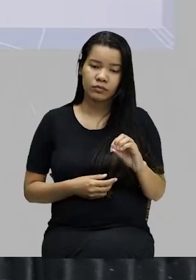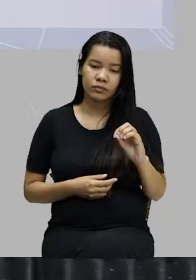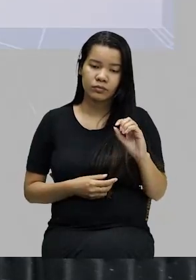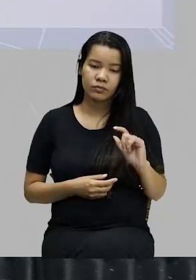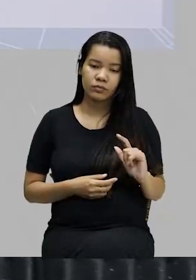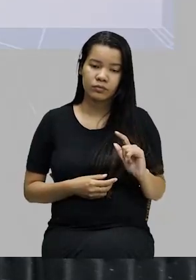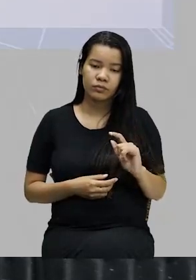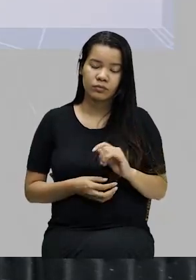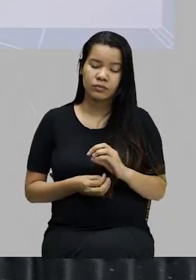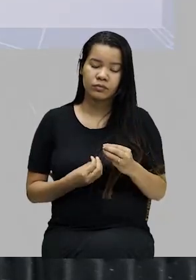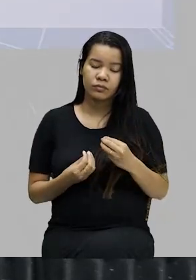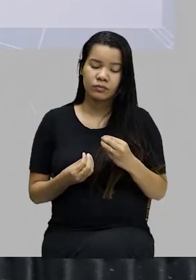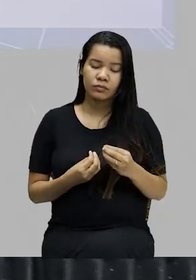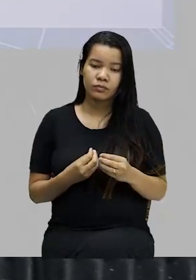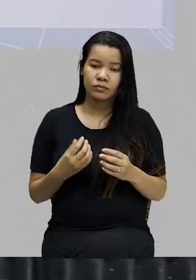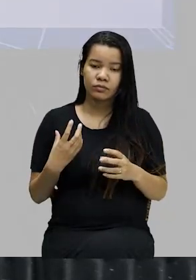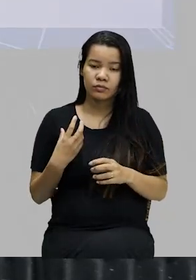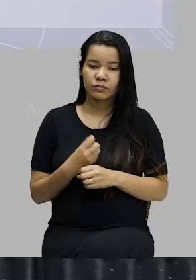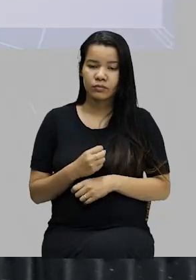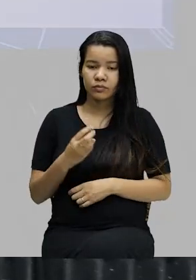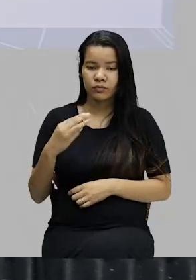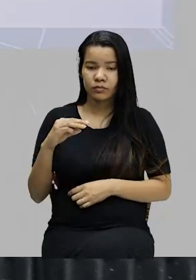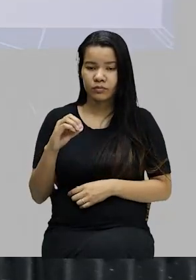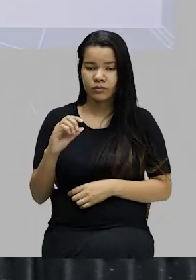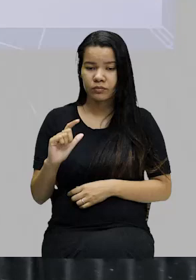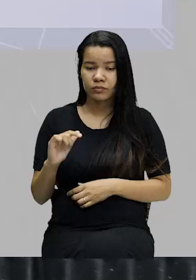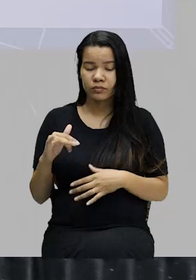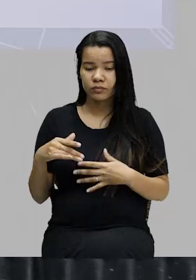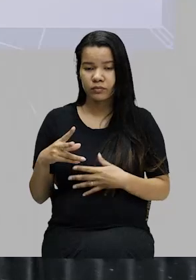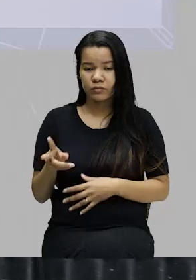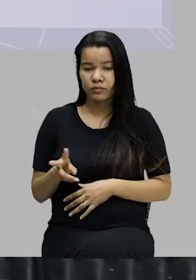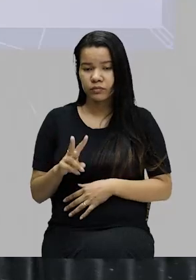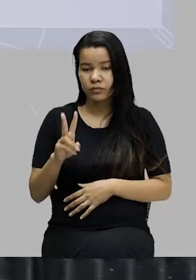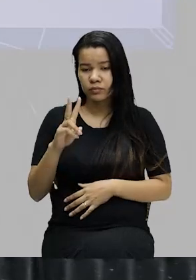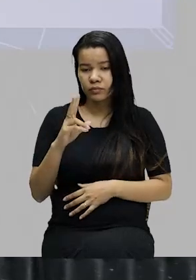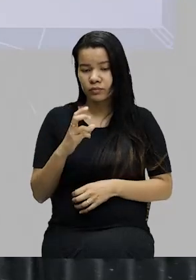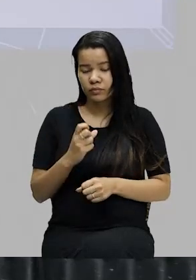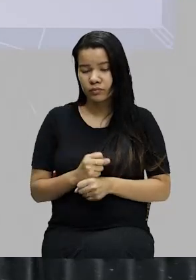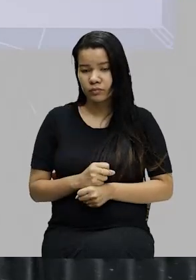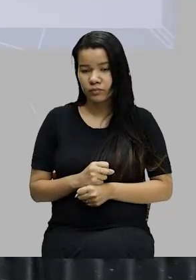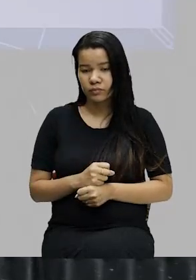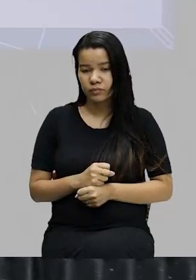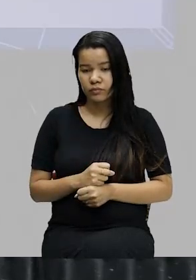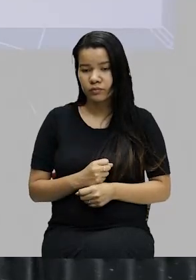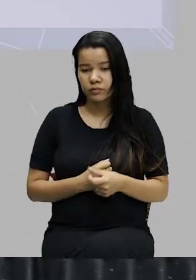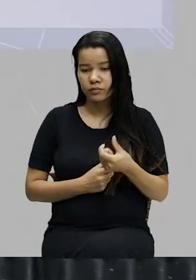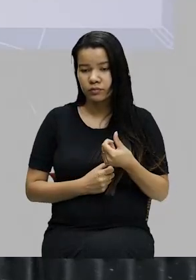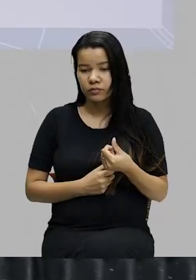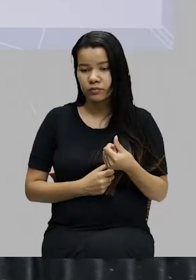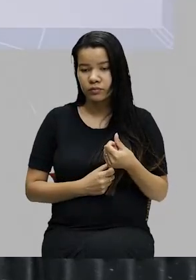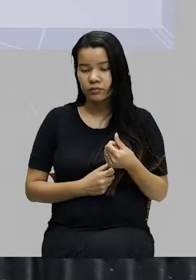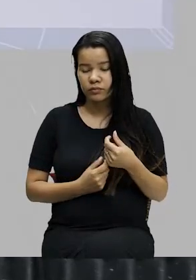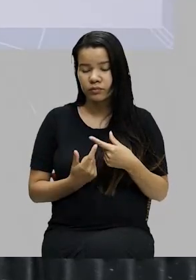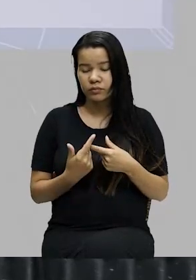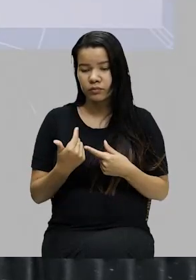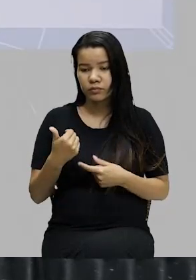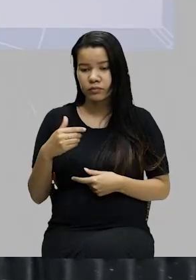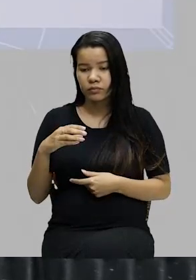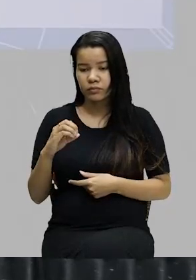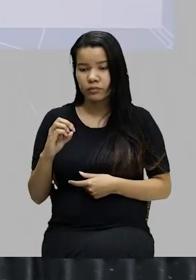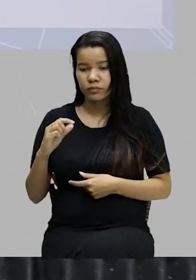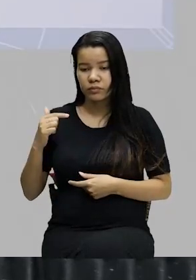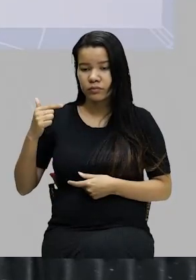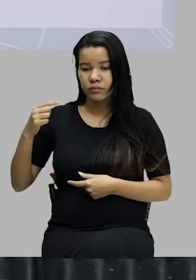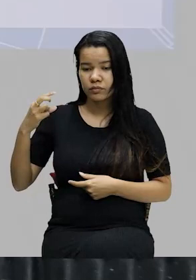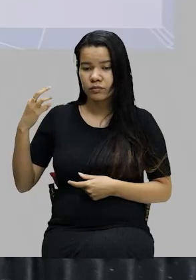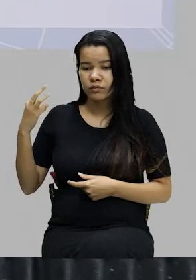gramas, como equivale a 1 mol? E qual é o valor correspondente ao mol? 6 vezes 10 elevado a